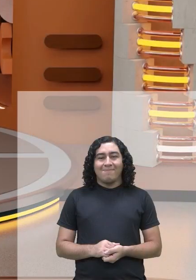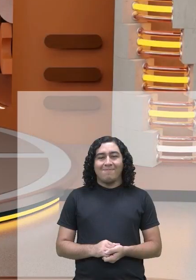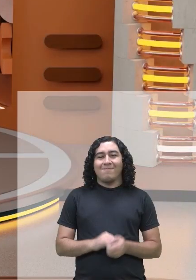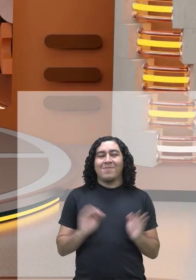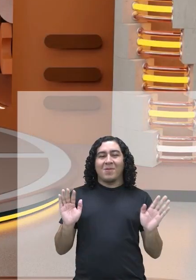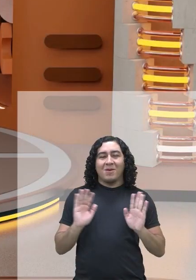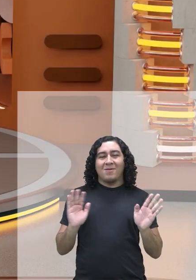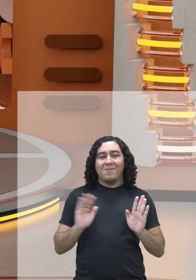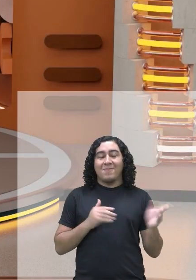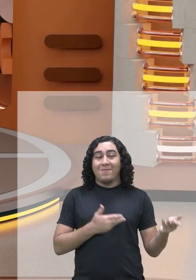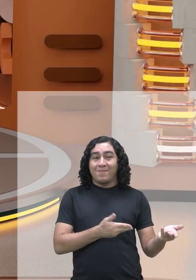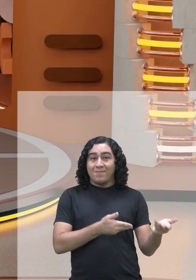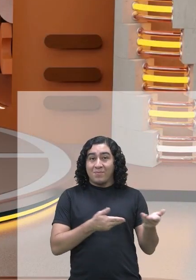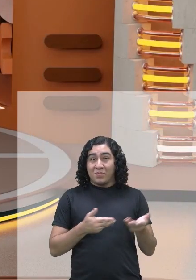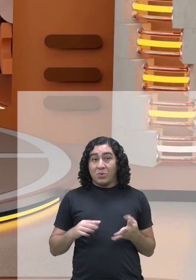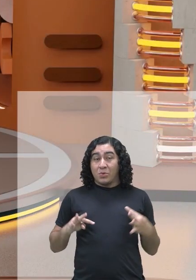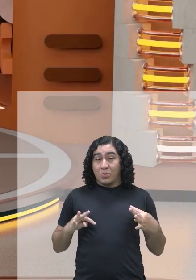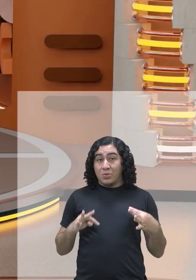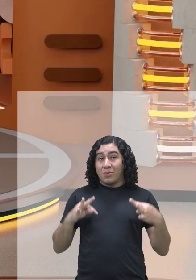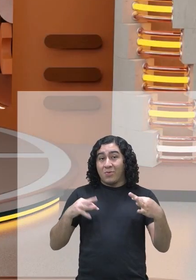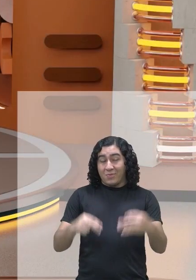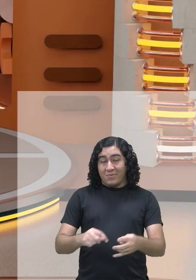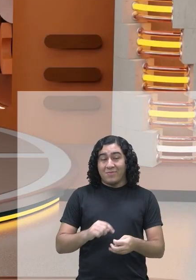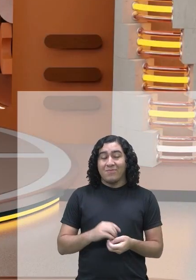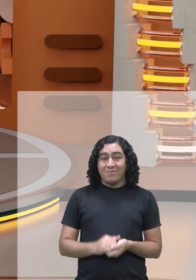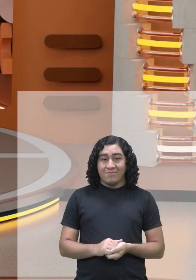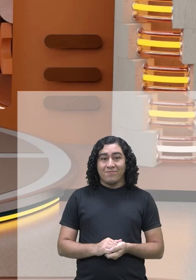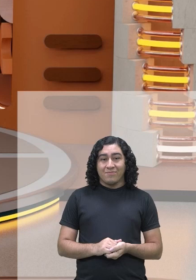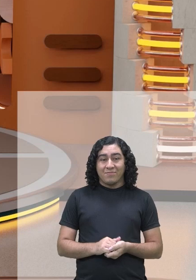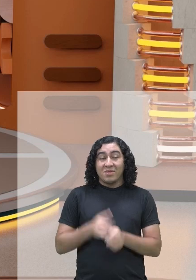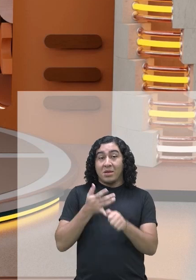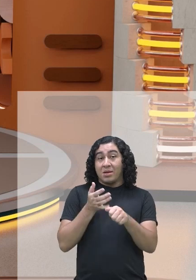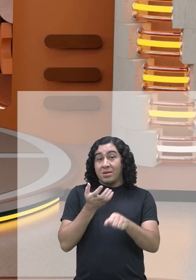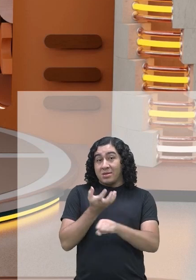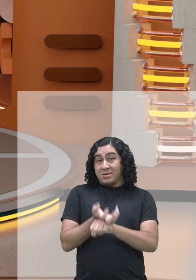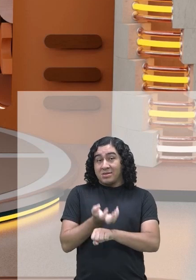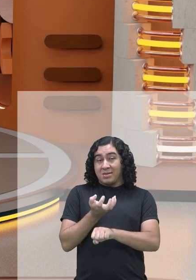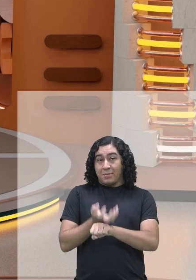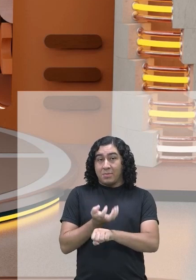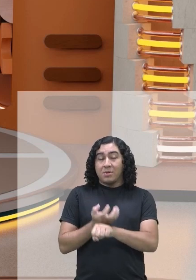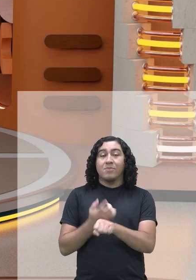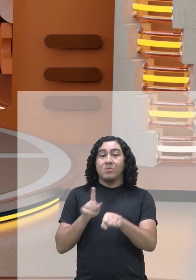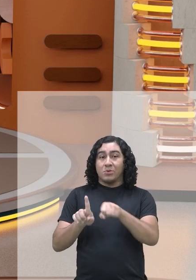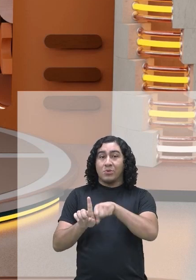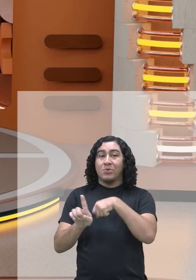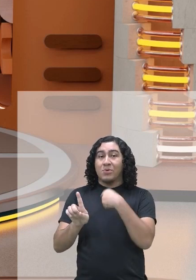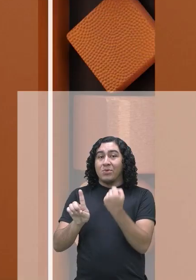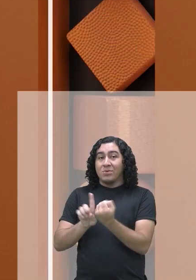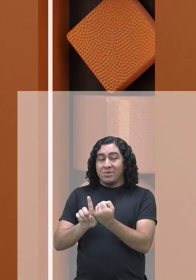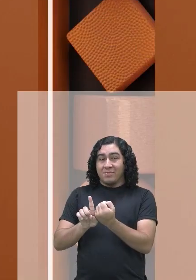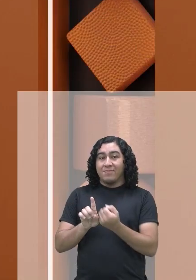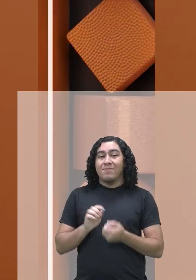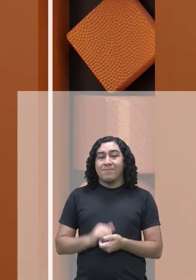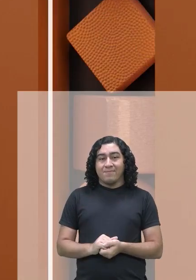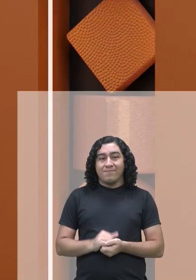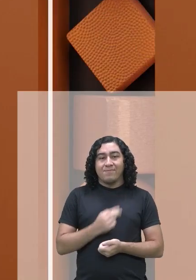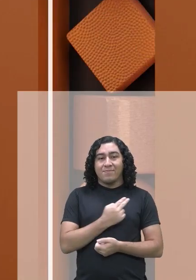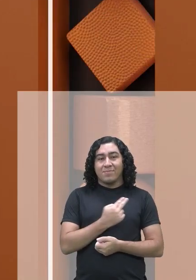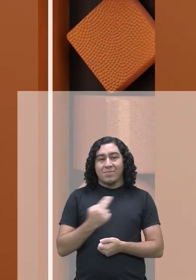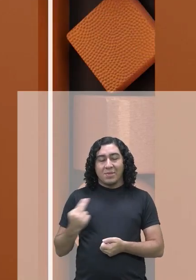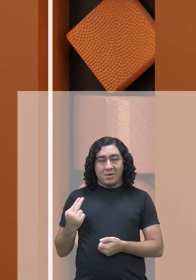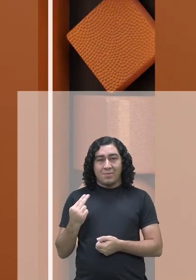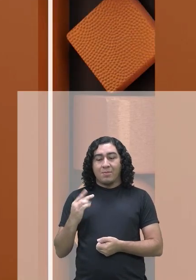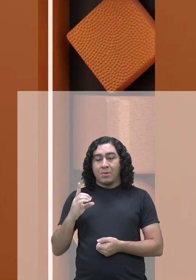Olá, sejam bem-vindos e bem-vindas ao componente curricular Sociologia. Eu sou o